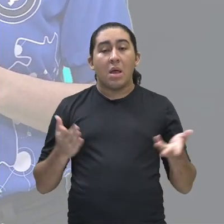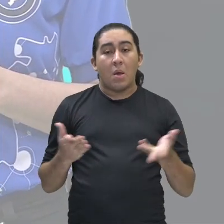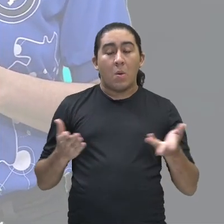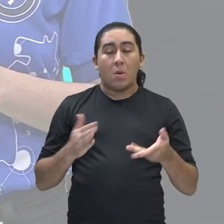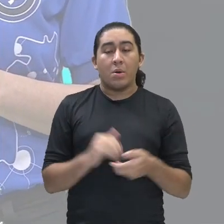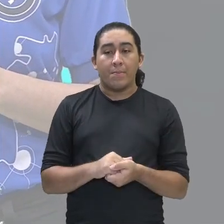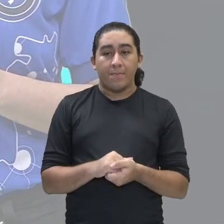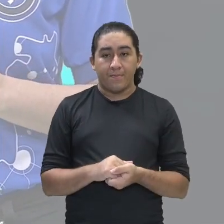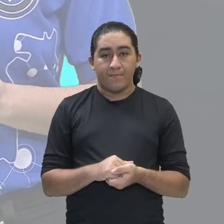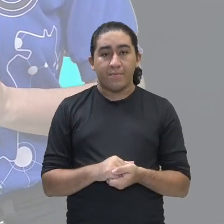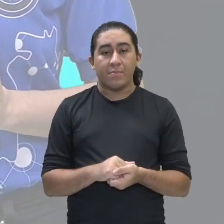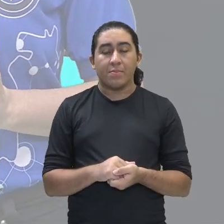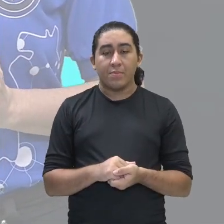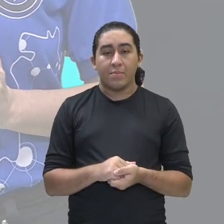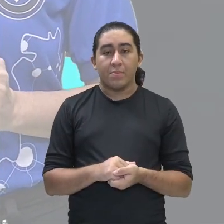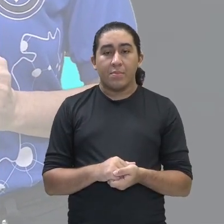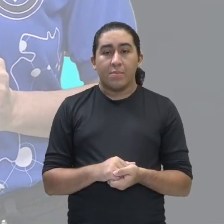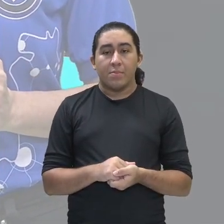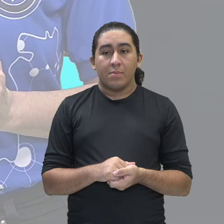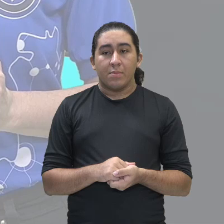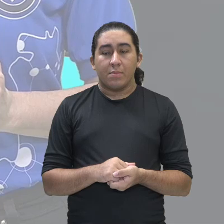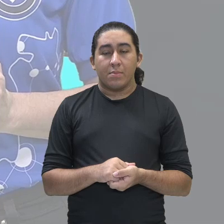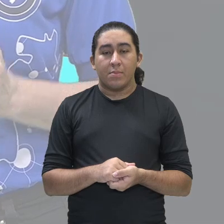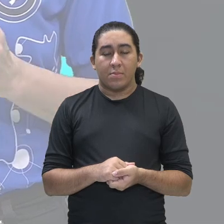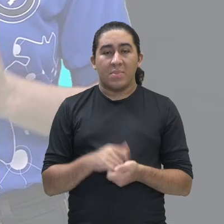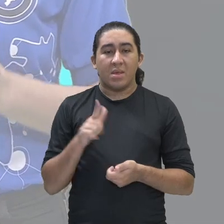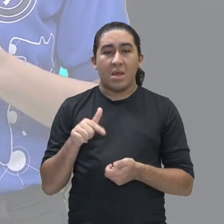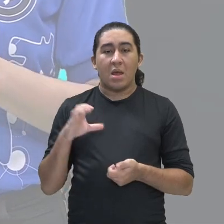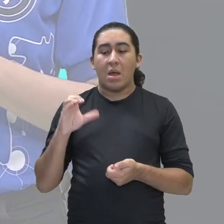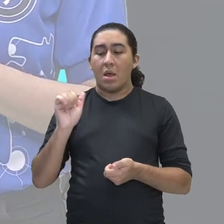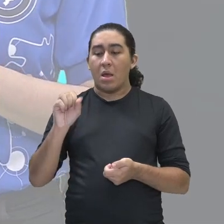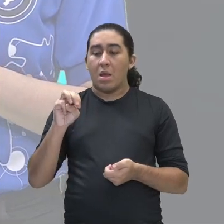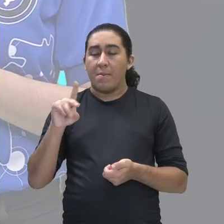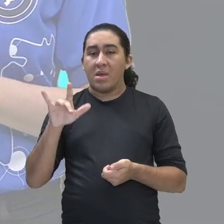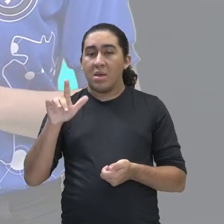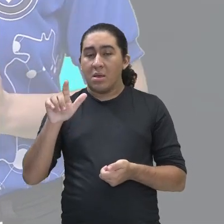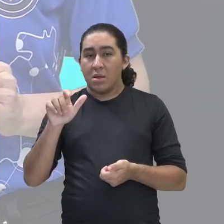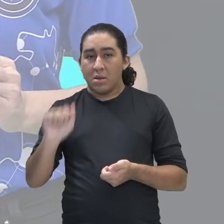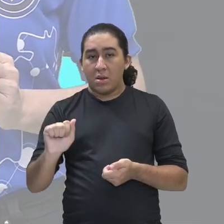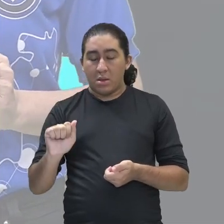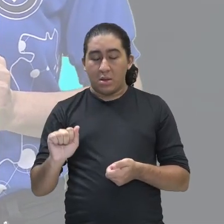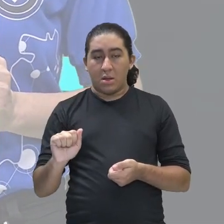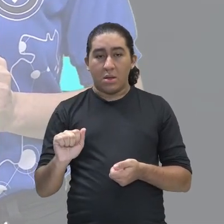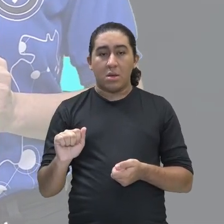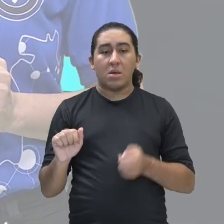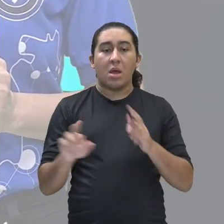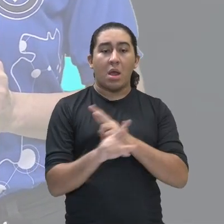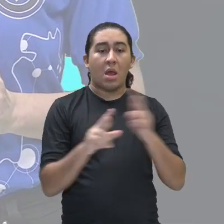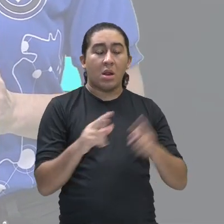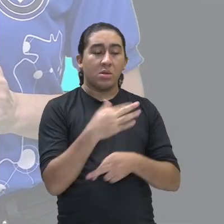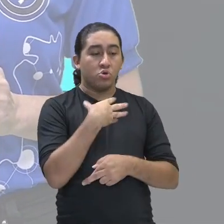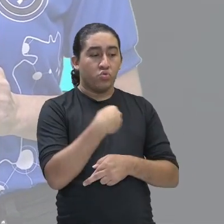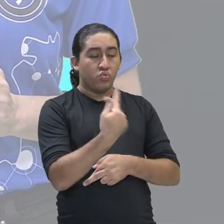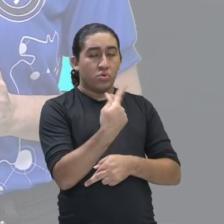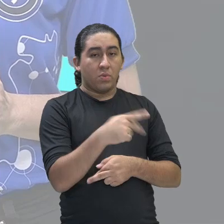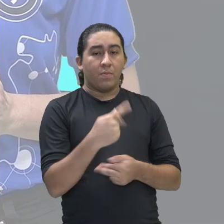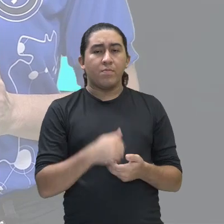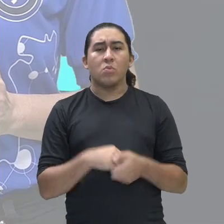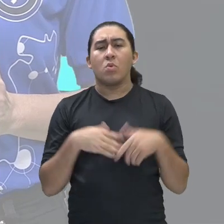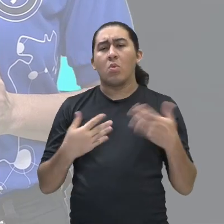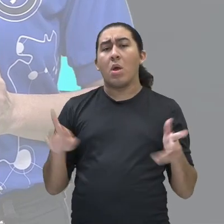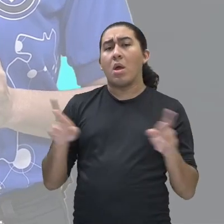Married. Married. Então, married, casado ou casada. Então, se você quer dizer,